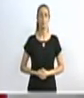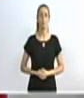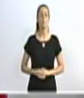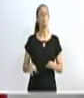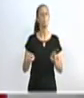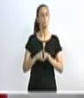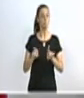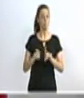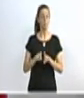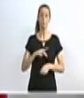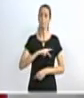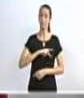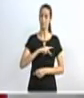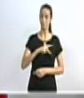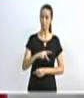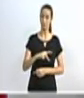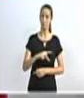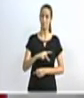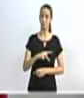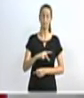o presidente,